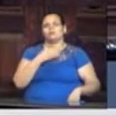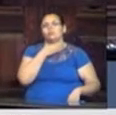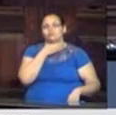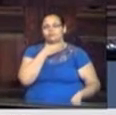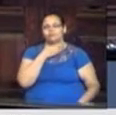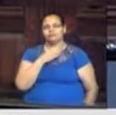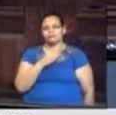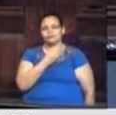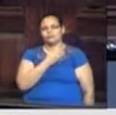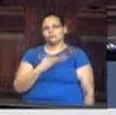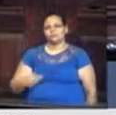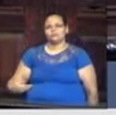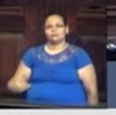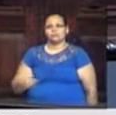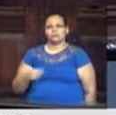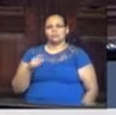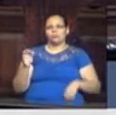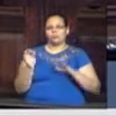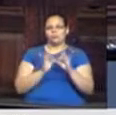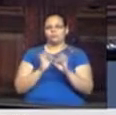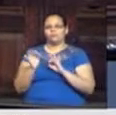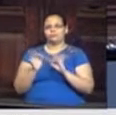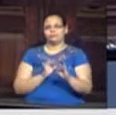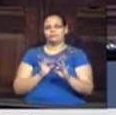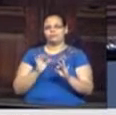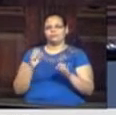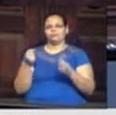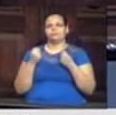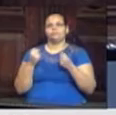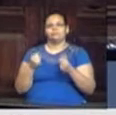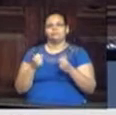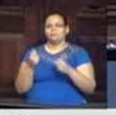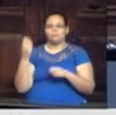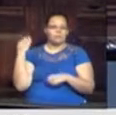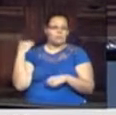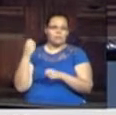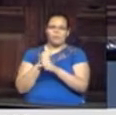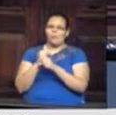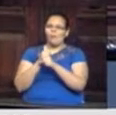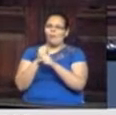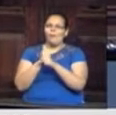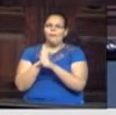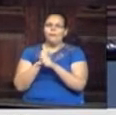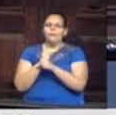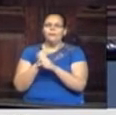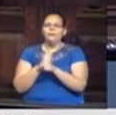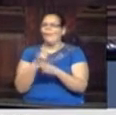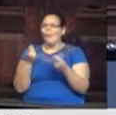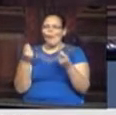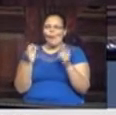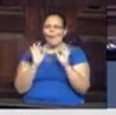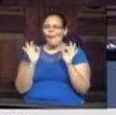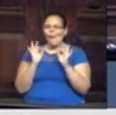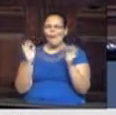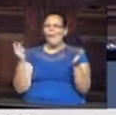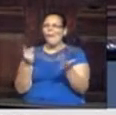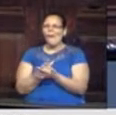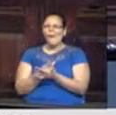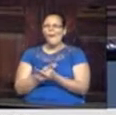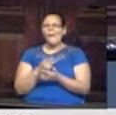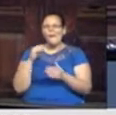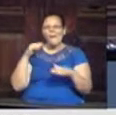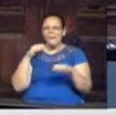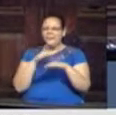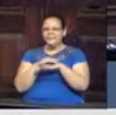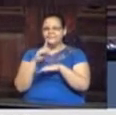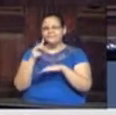de um governo e de um projeto de poder que vem de muitos anos. Nada disso aconteceu da noite para o